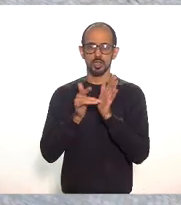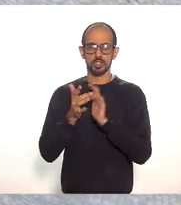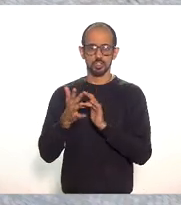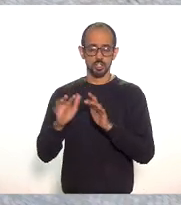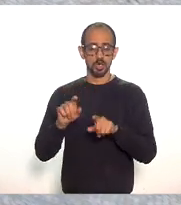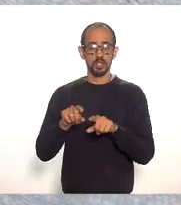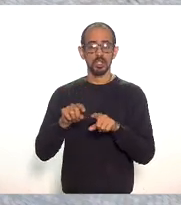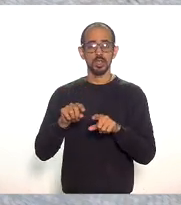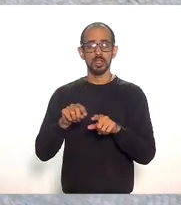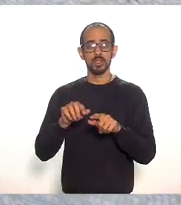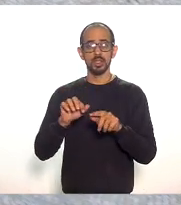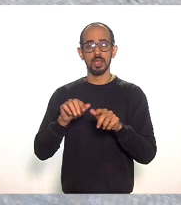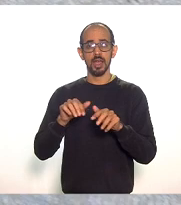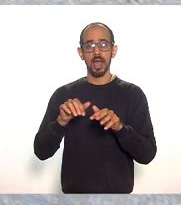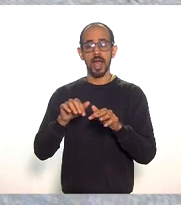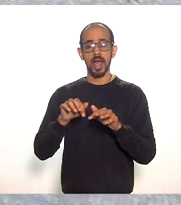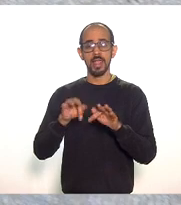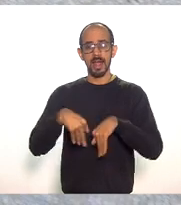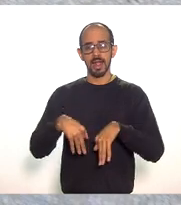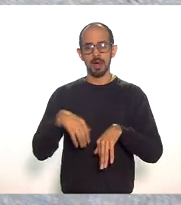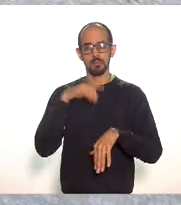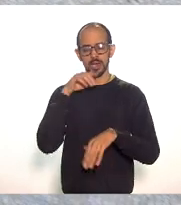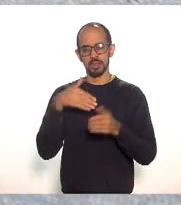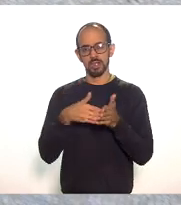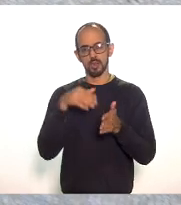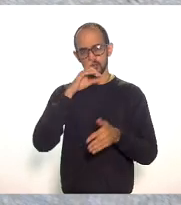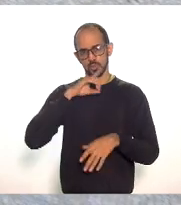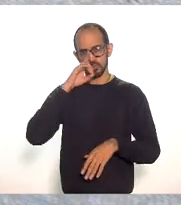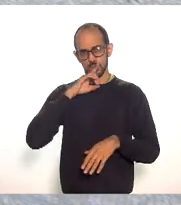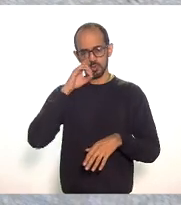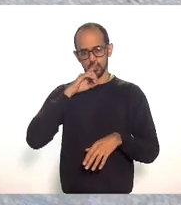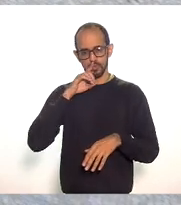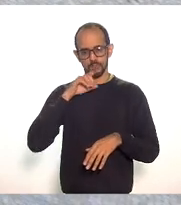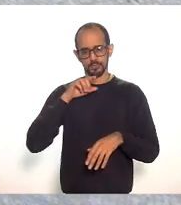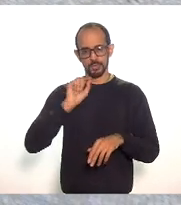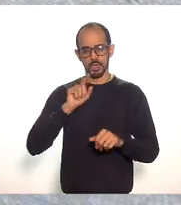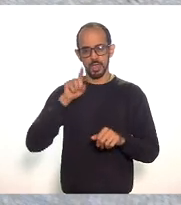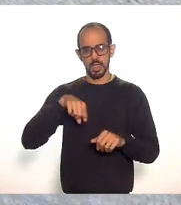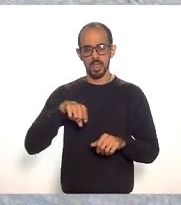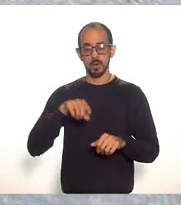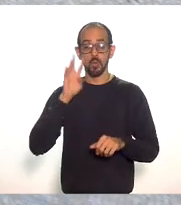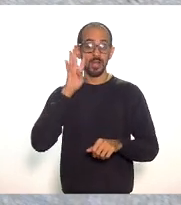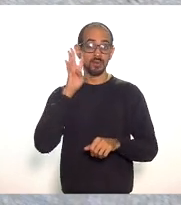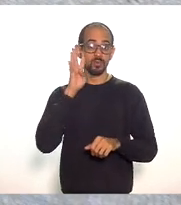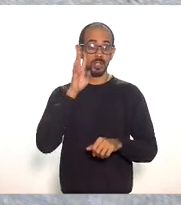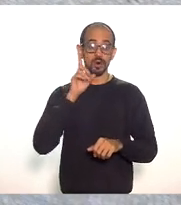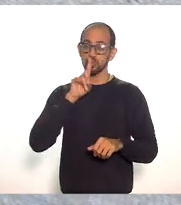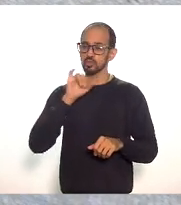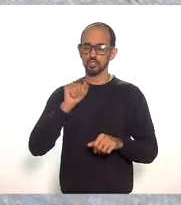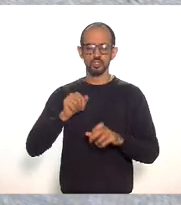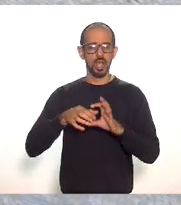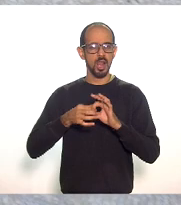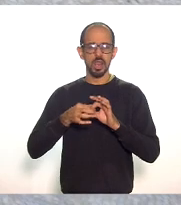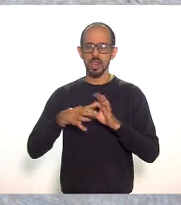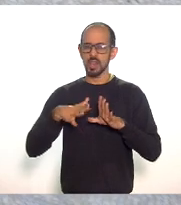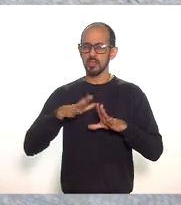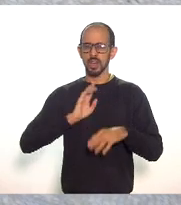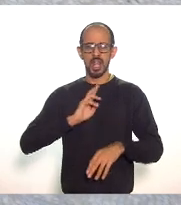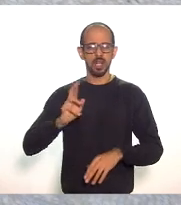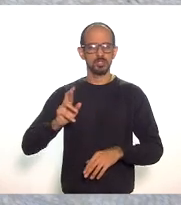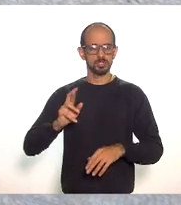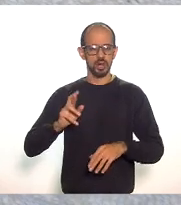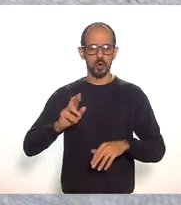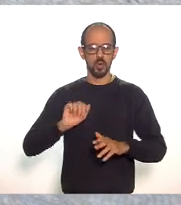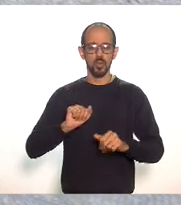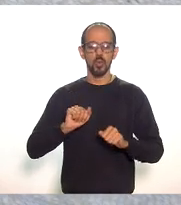domingo, sendo que quarta-feira é um dia destinado ao gospel. E a Festa do Tomate foi o primeiro